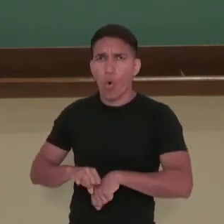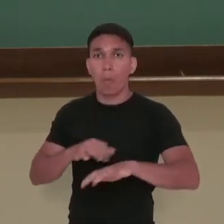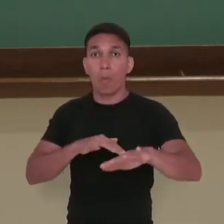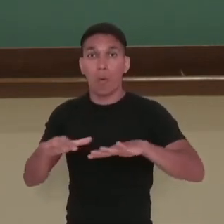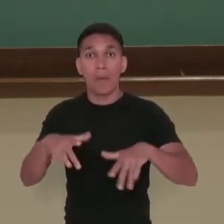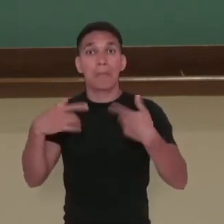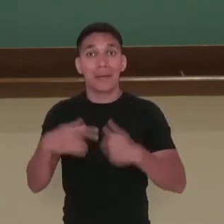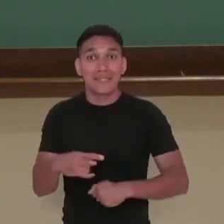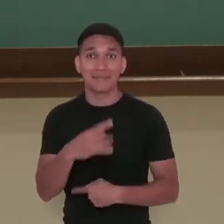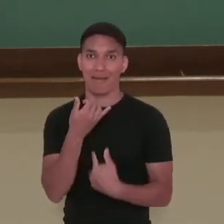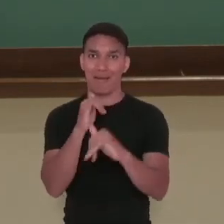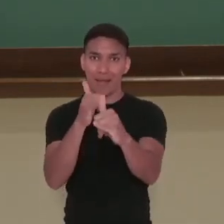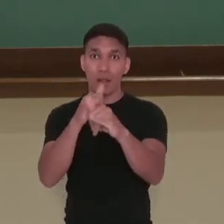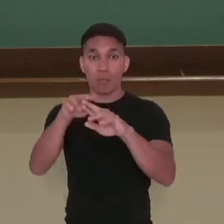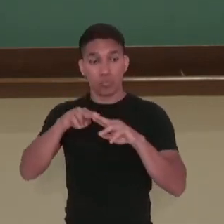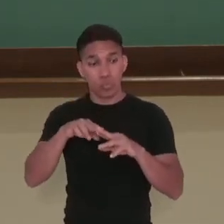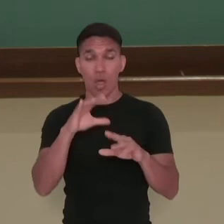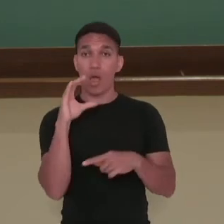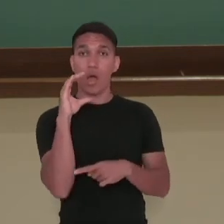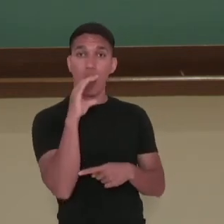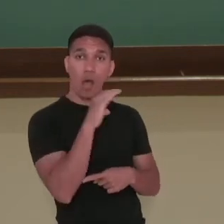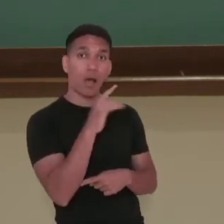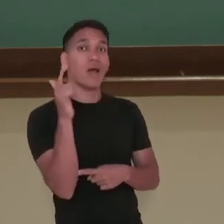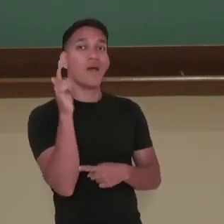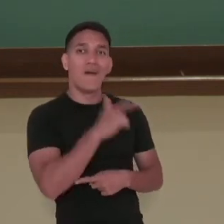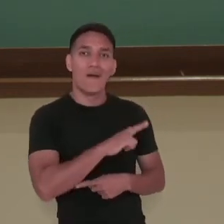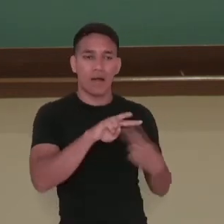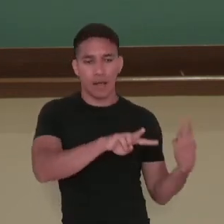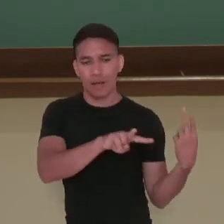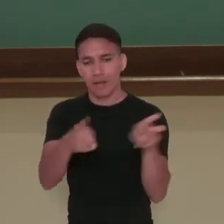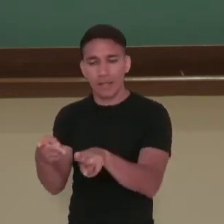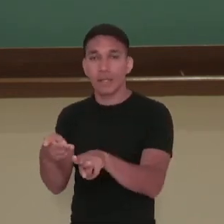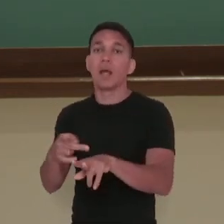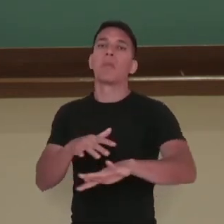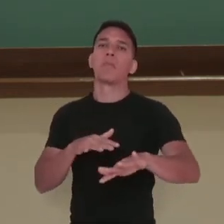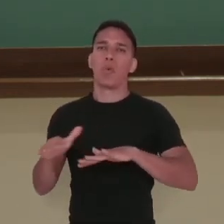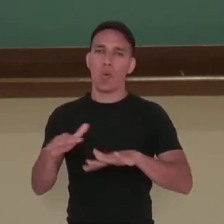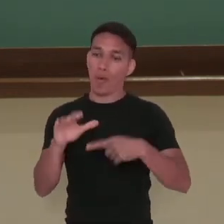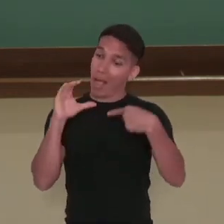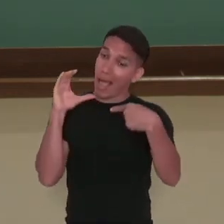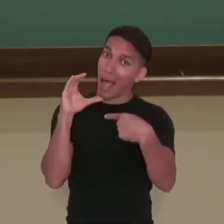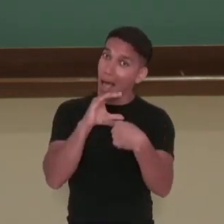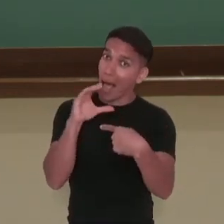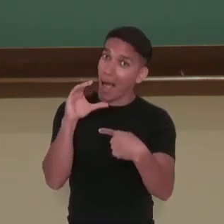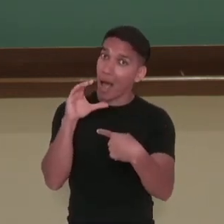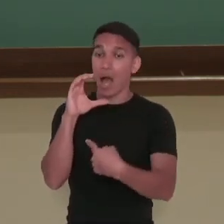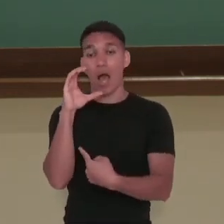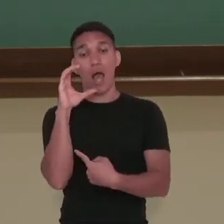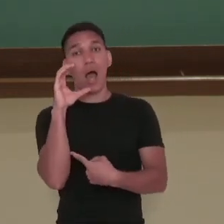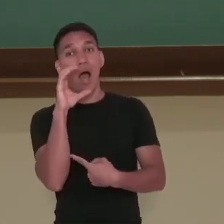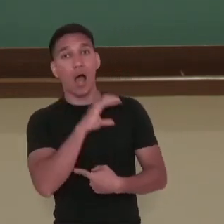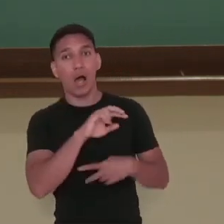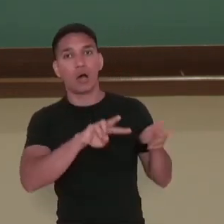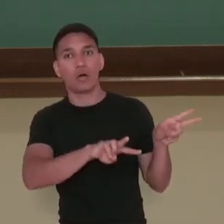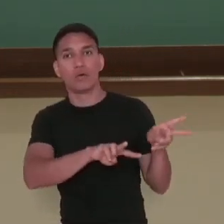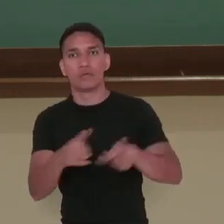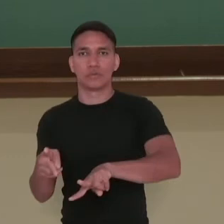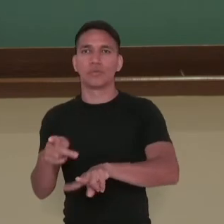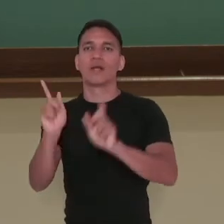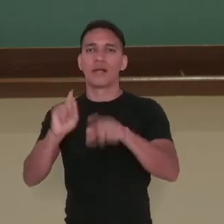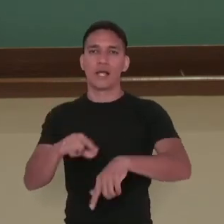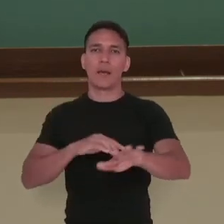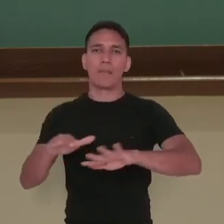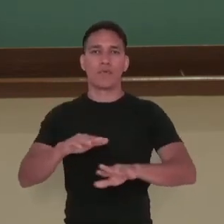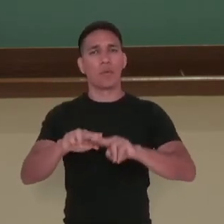E esse calor, ele pode provocar movimentos. Tá, pessoal? Não esqueça, o calor é uma forma de energia, assim